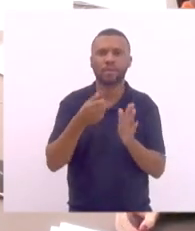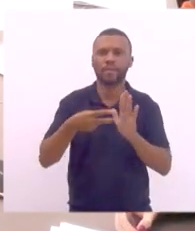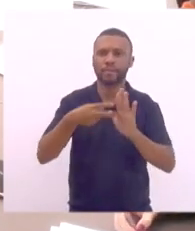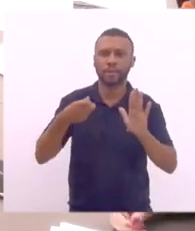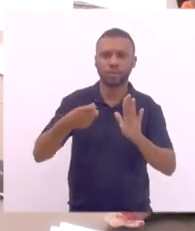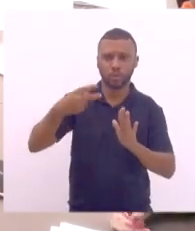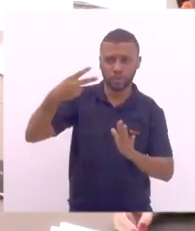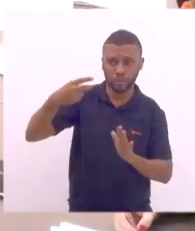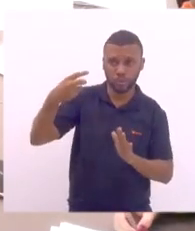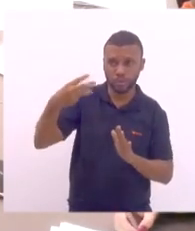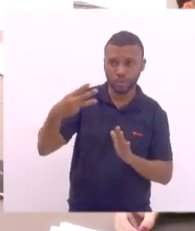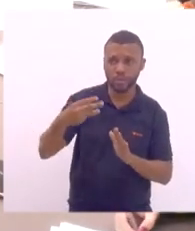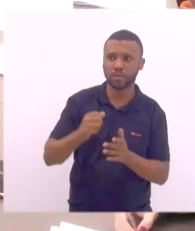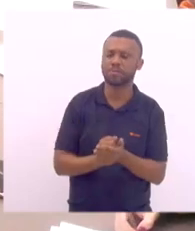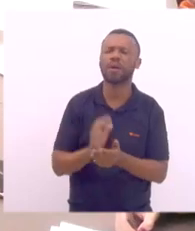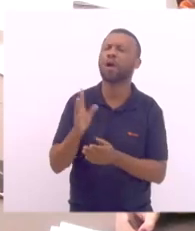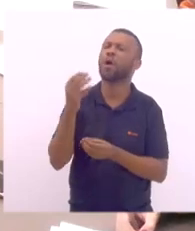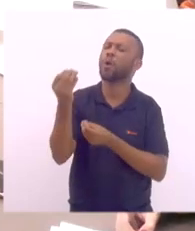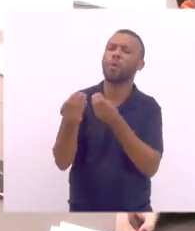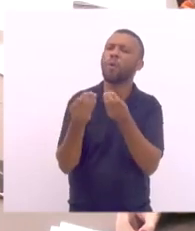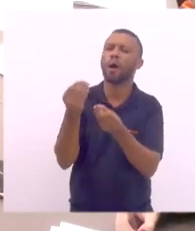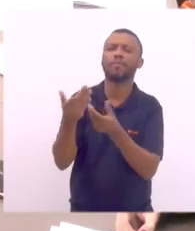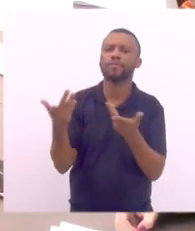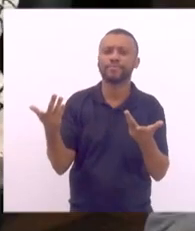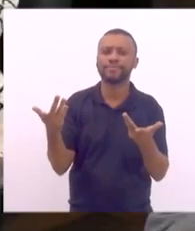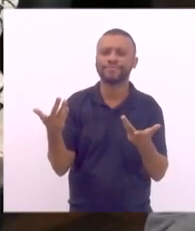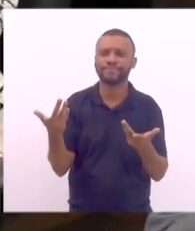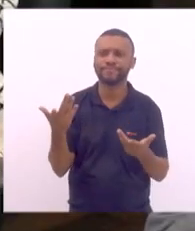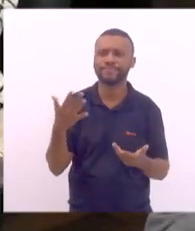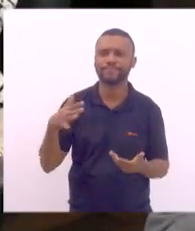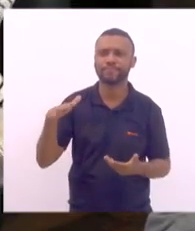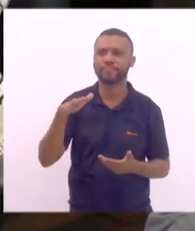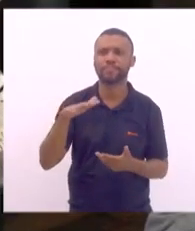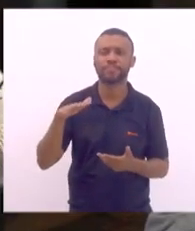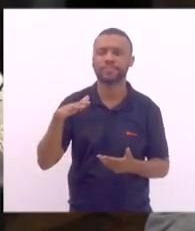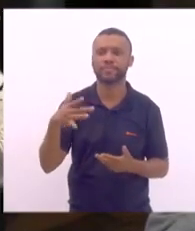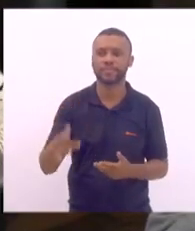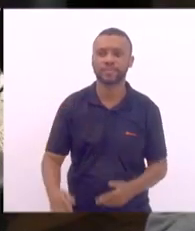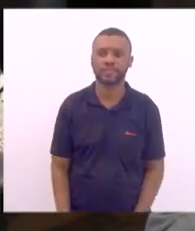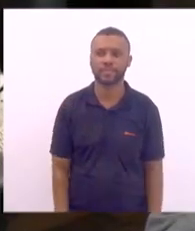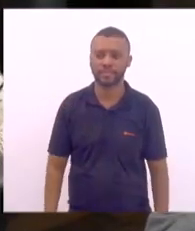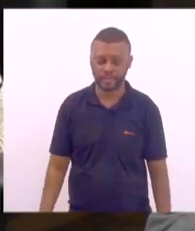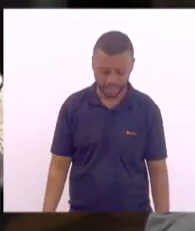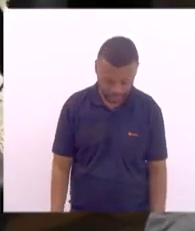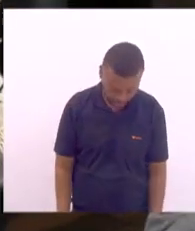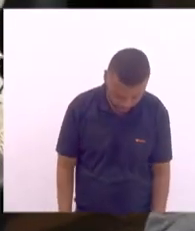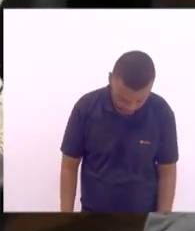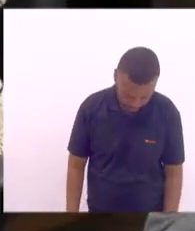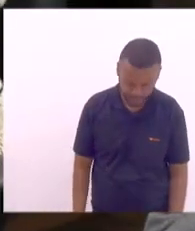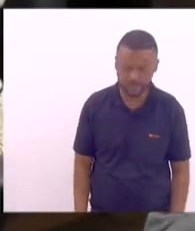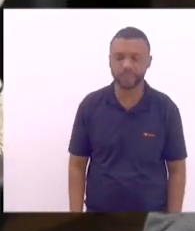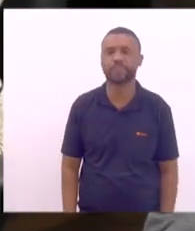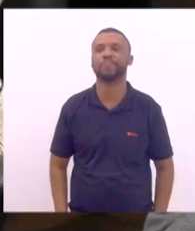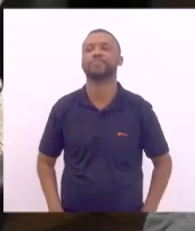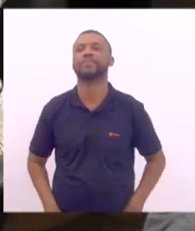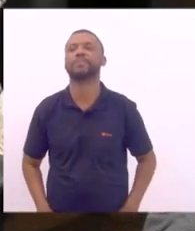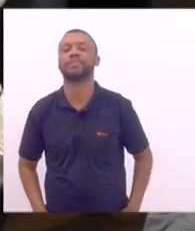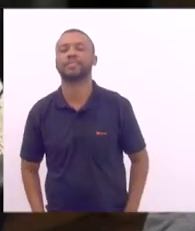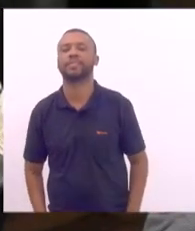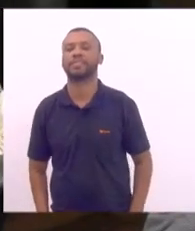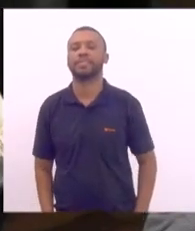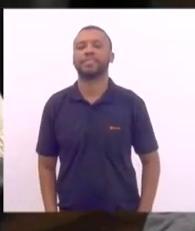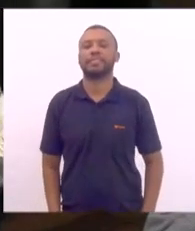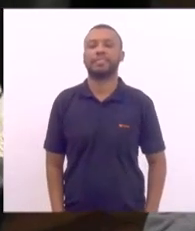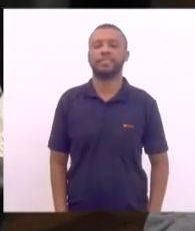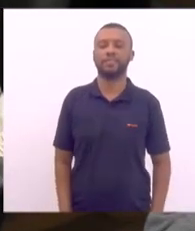e terceiro, né, presidente? Como é que entraria, então, essa... Nós vamos fazer vamos manter o